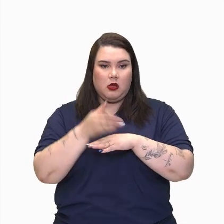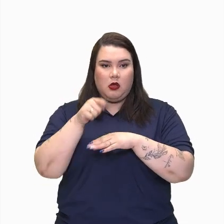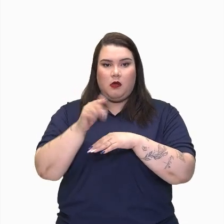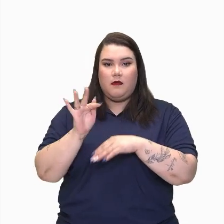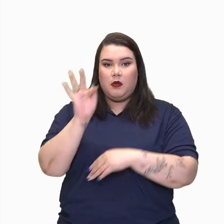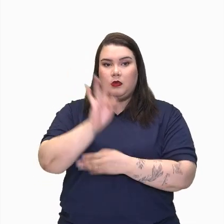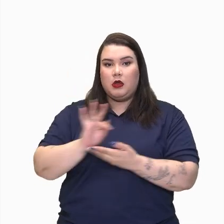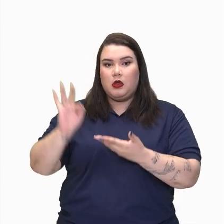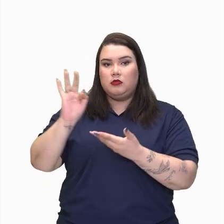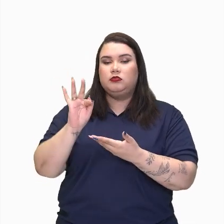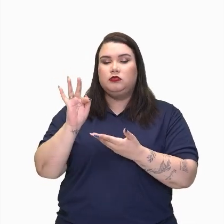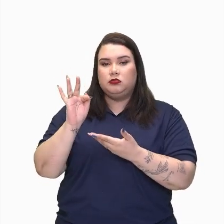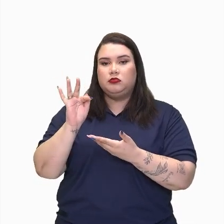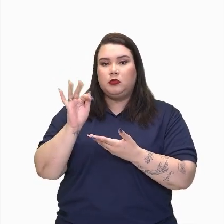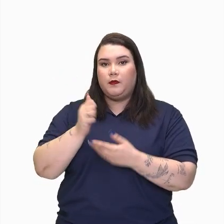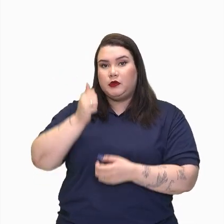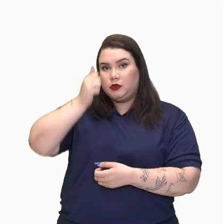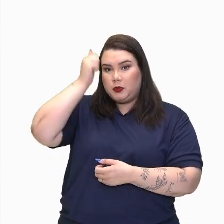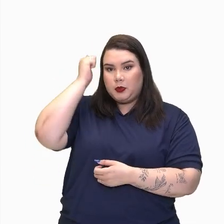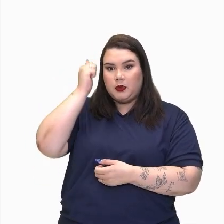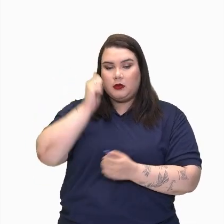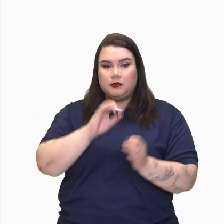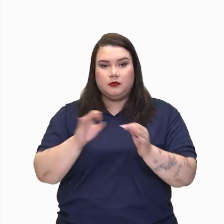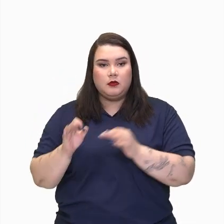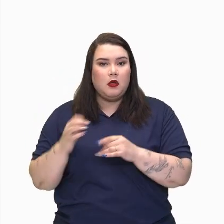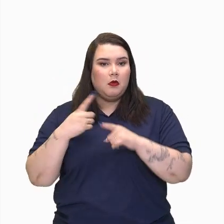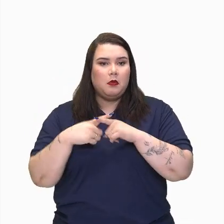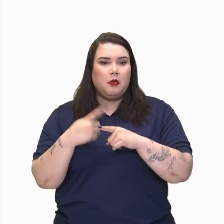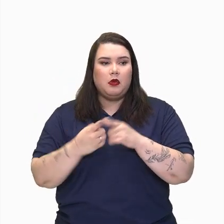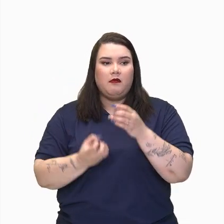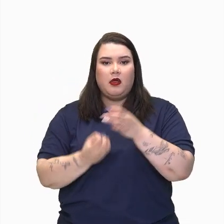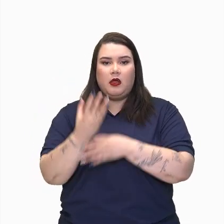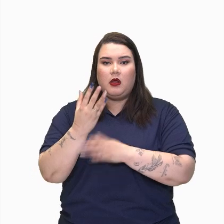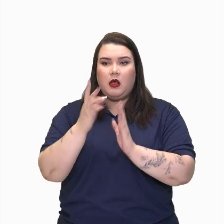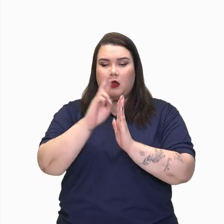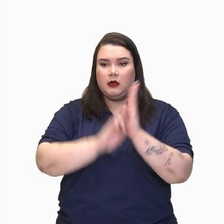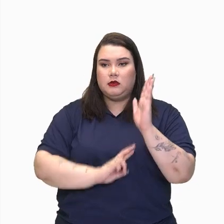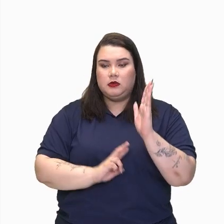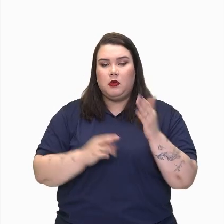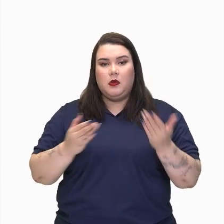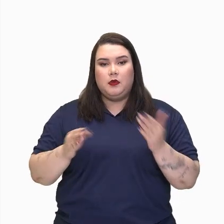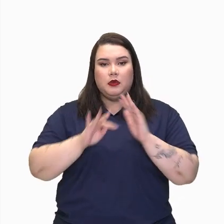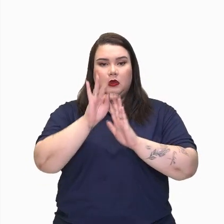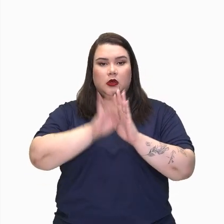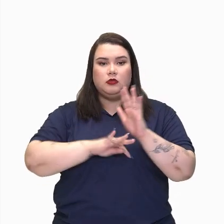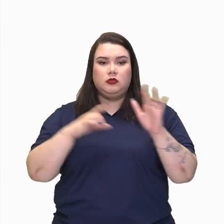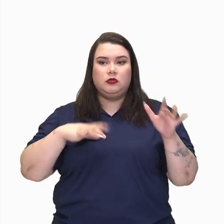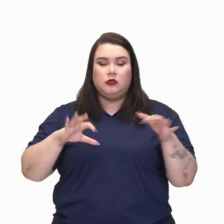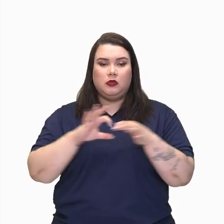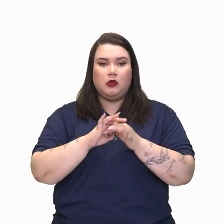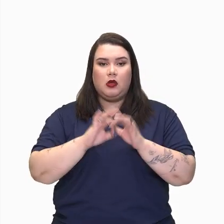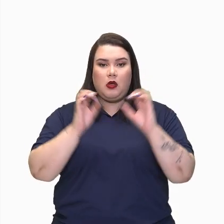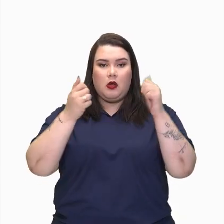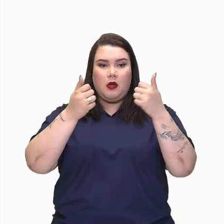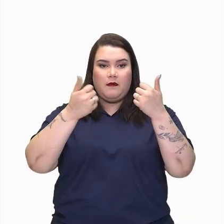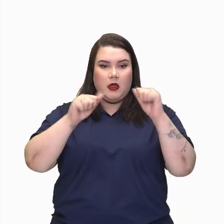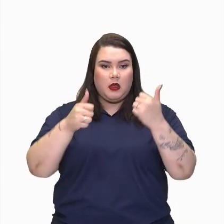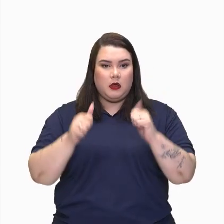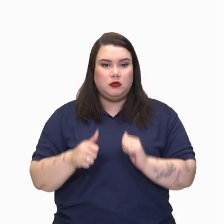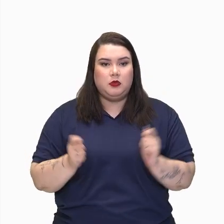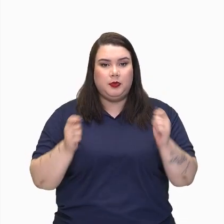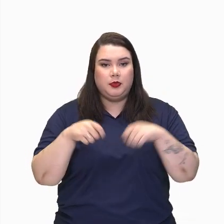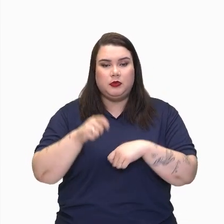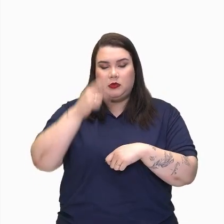o vestibular. Por que ele vai escrever uma redação, não é? O texto faz parte de uma avaliação e permite ao